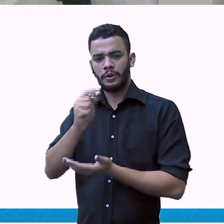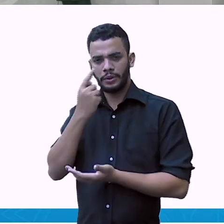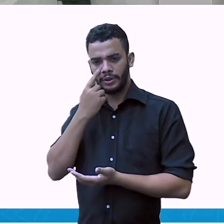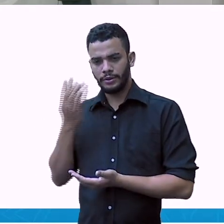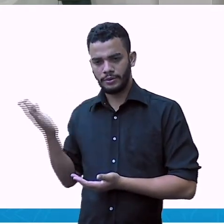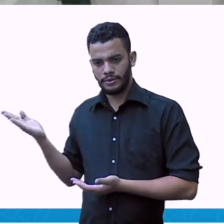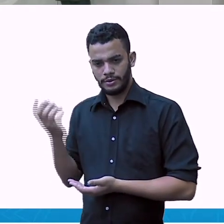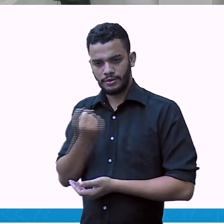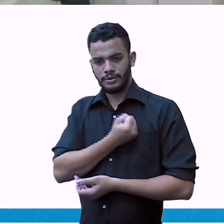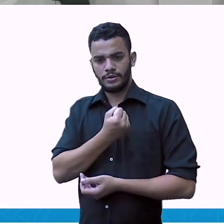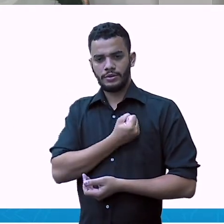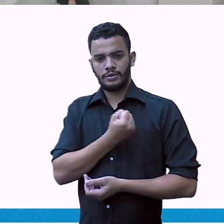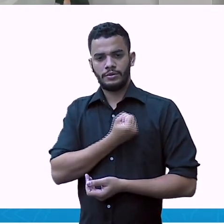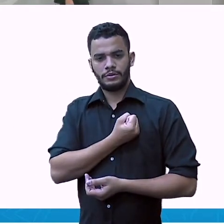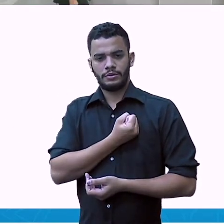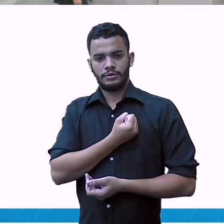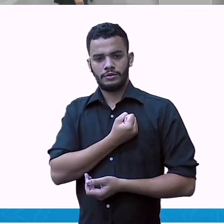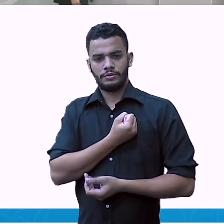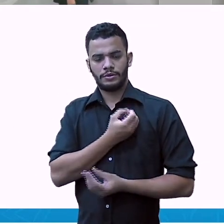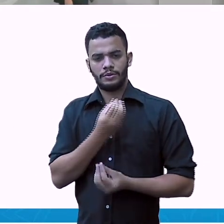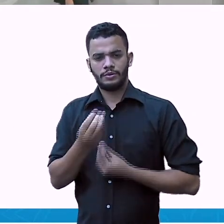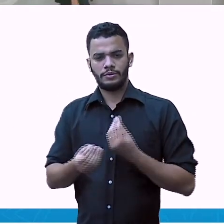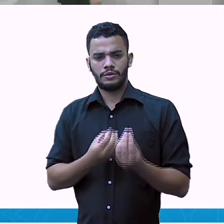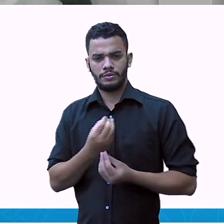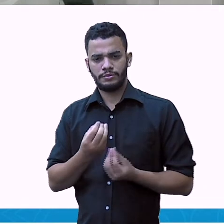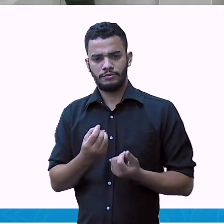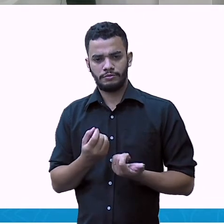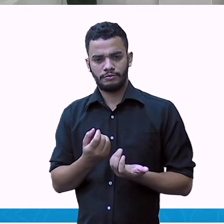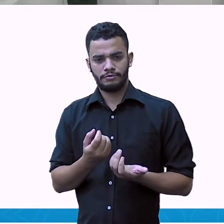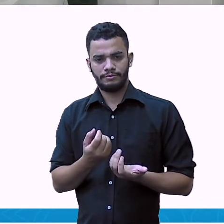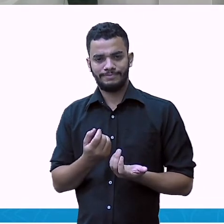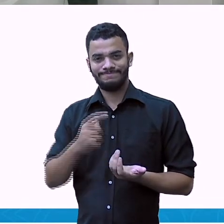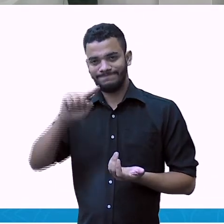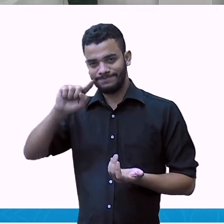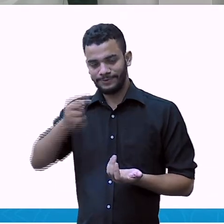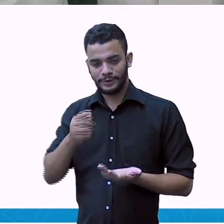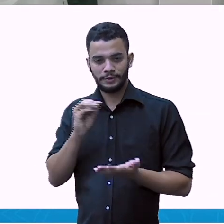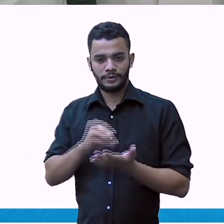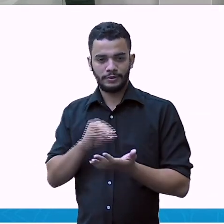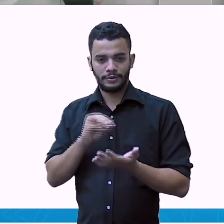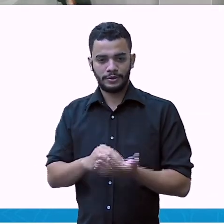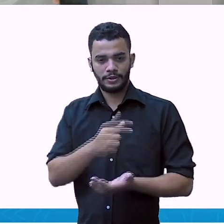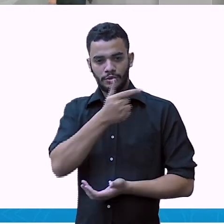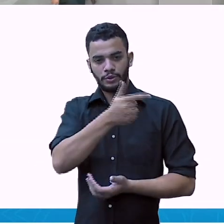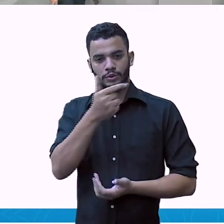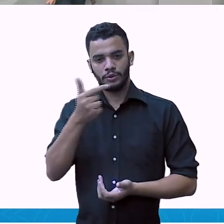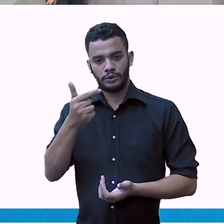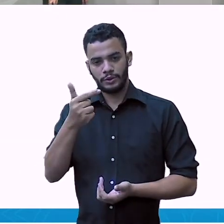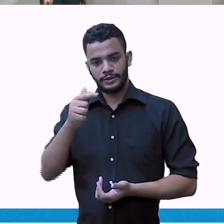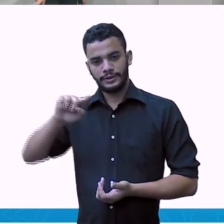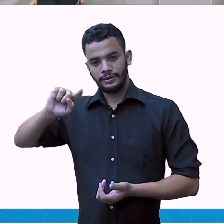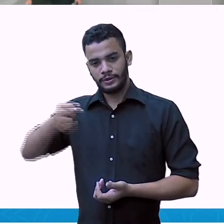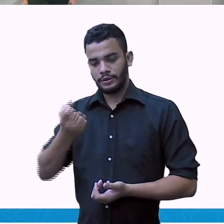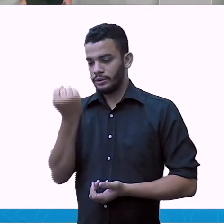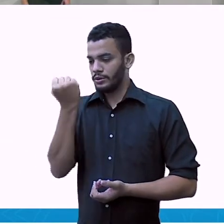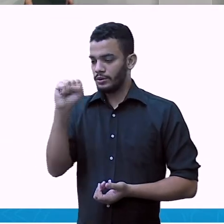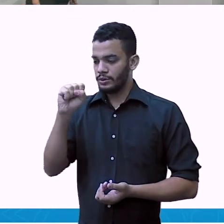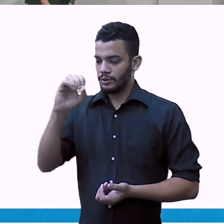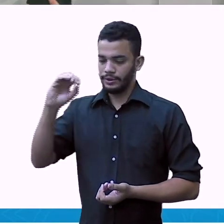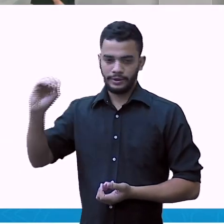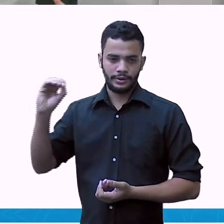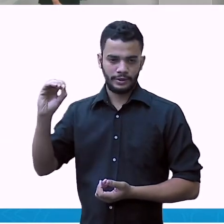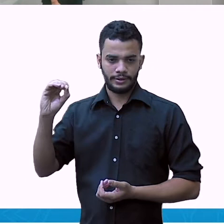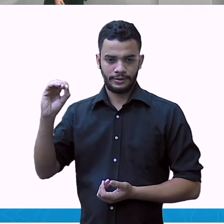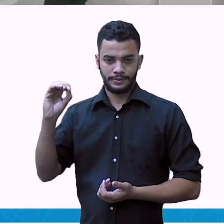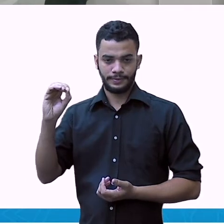nós chegamos ser um número decimal? A vírgula. Então, quando eu for fazer